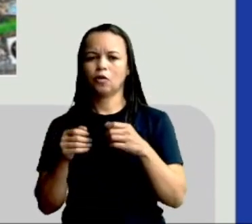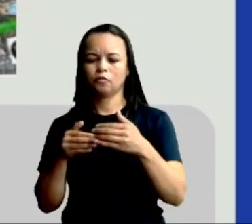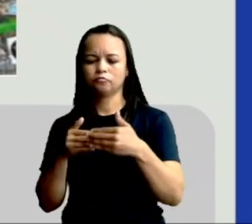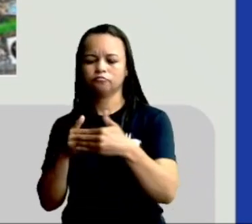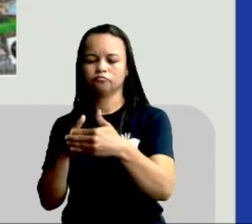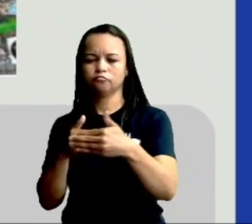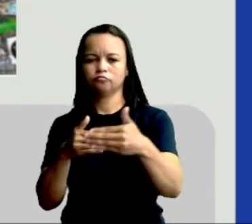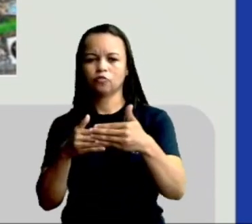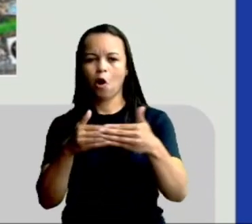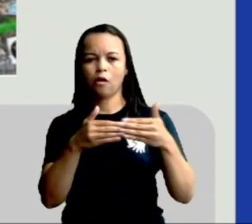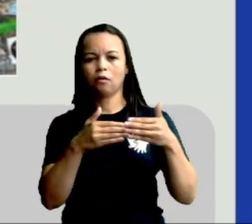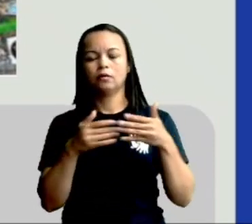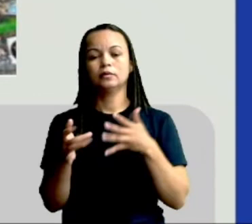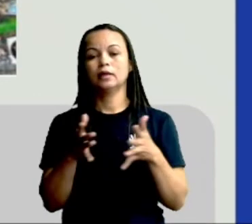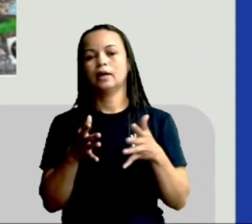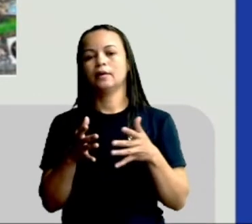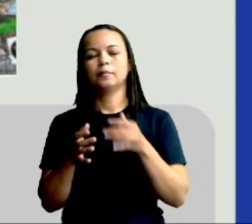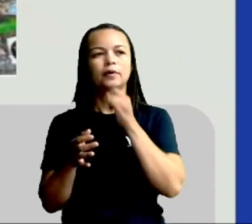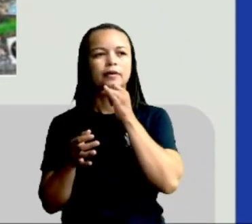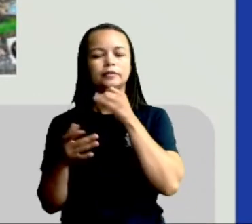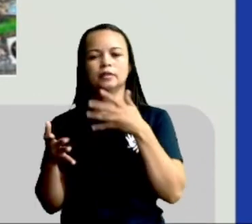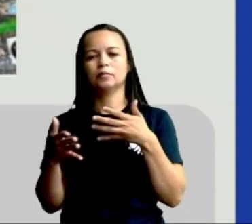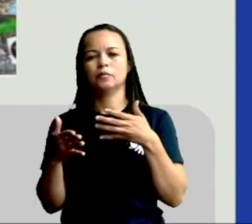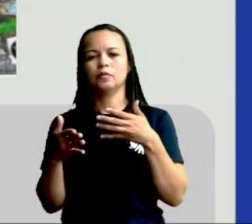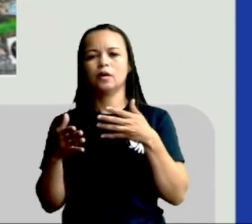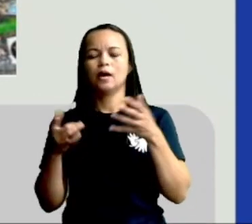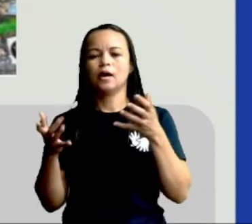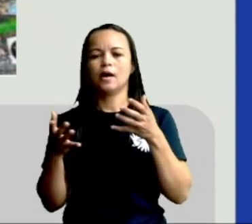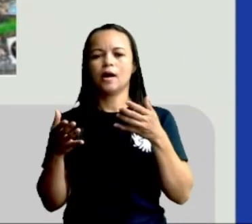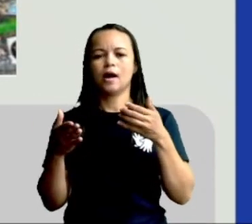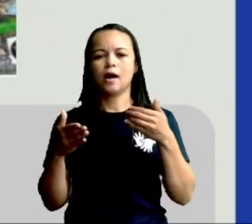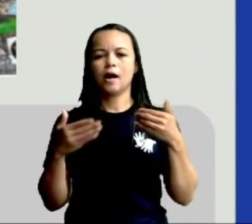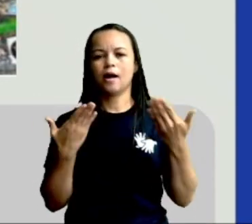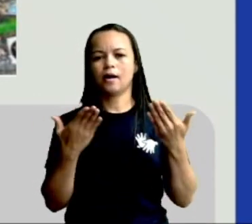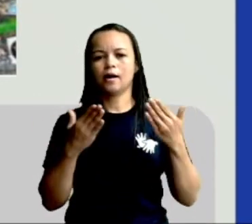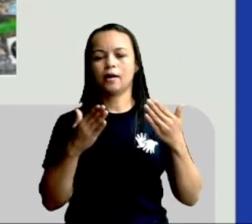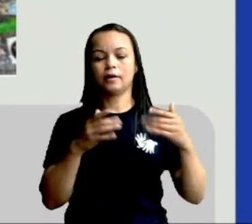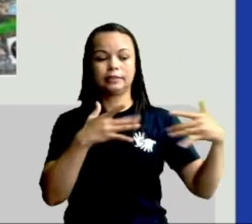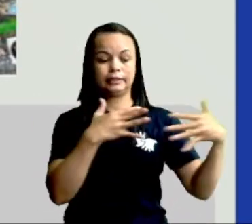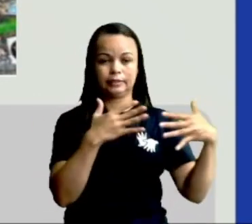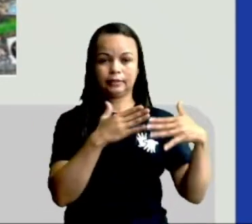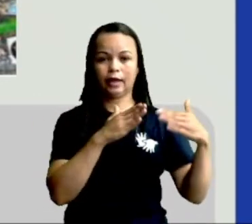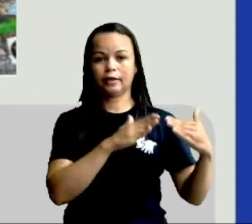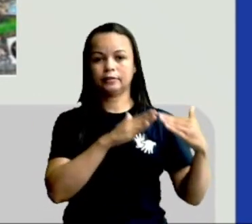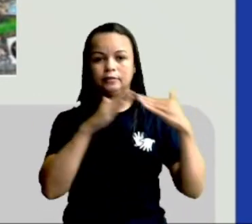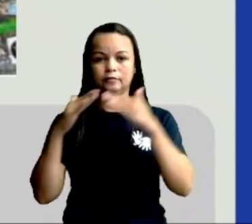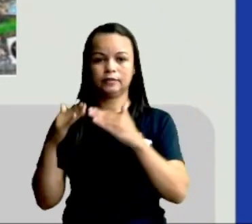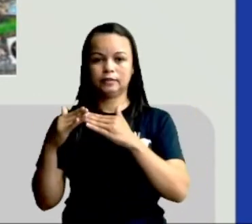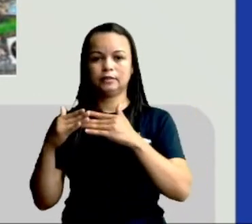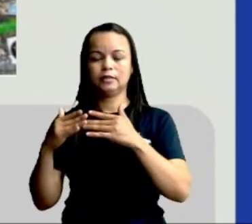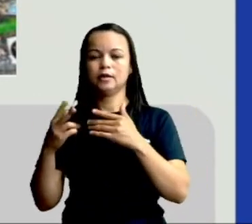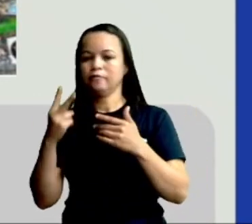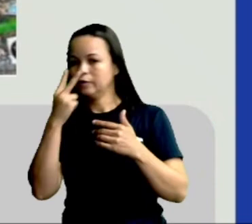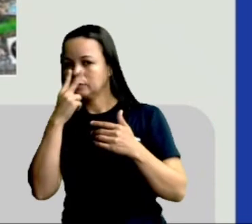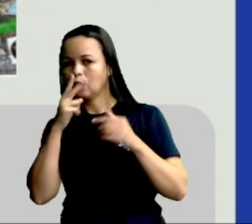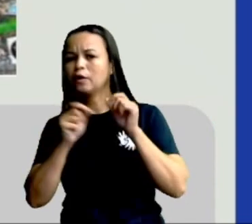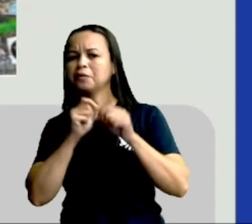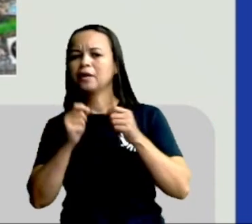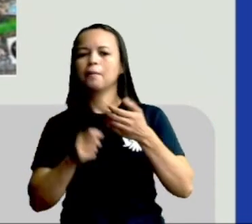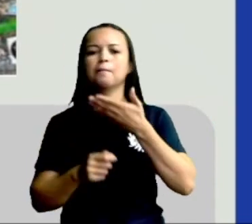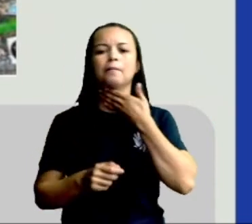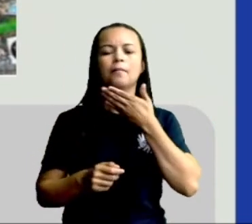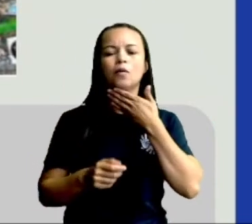fronteira da cidade por exemplo a cidade vizinha a Vitória não é pombos pronto então tem o território de